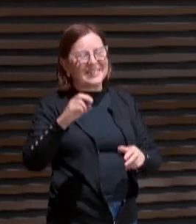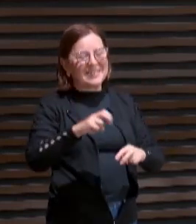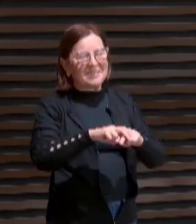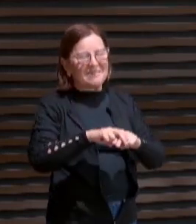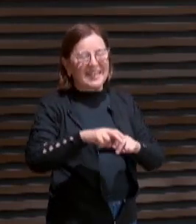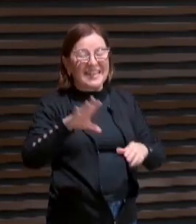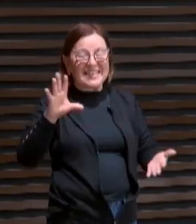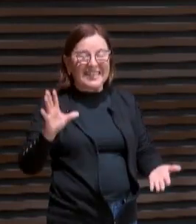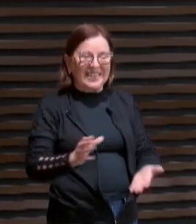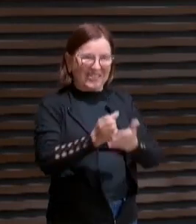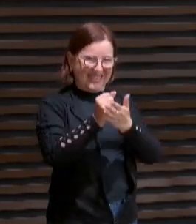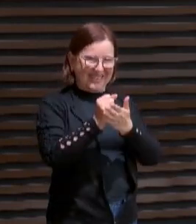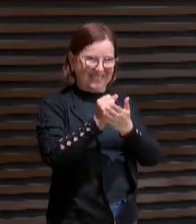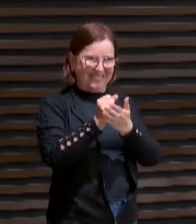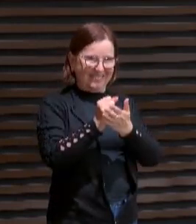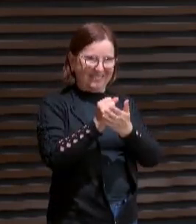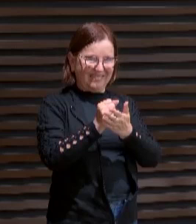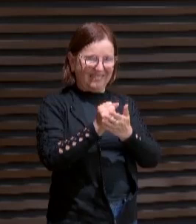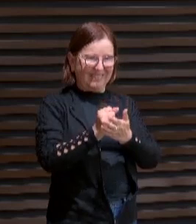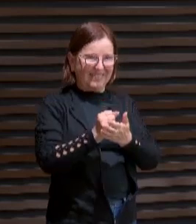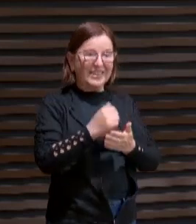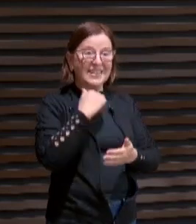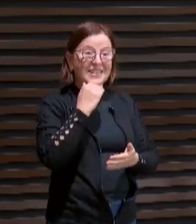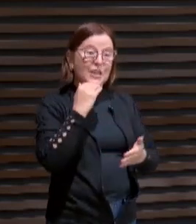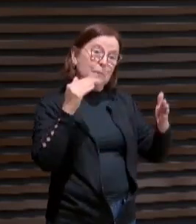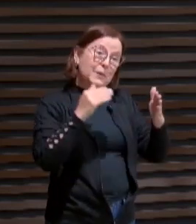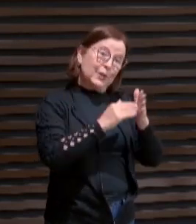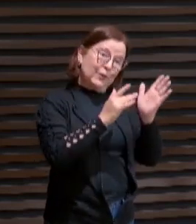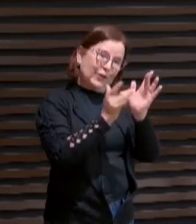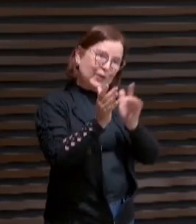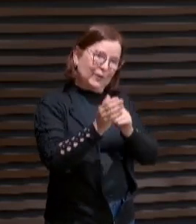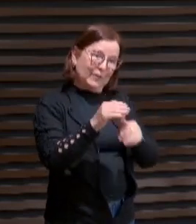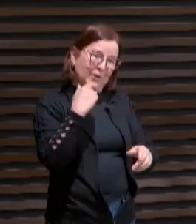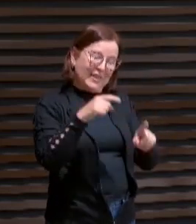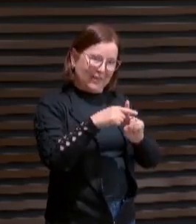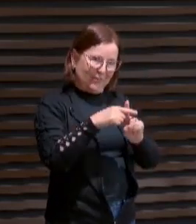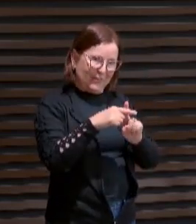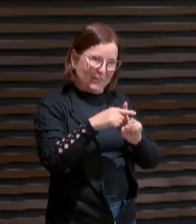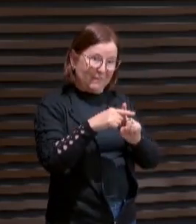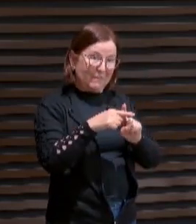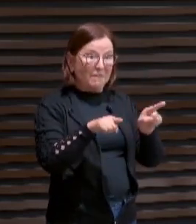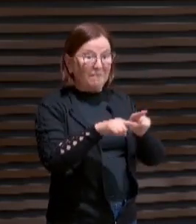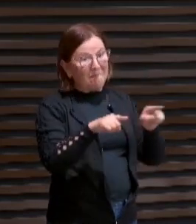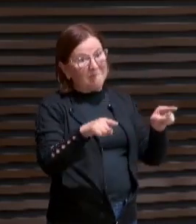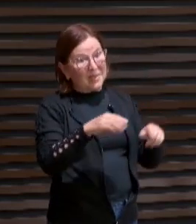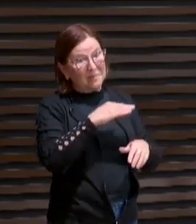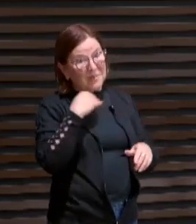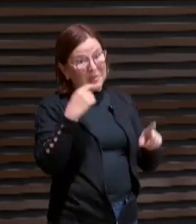ir para a cruz. Ele foi por você e por mim, para que nós pudéssemos ser